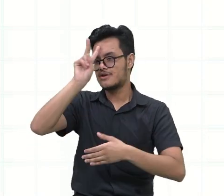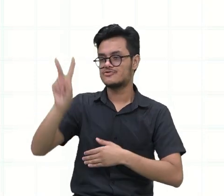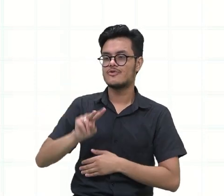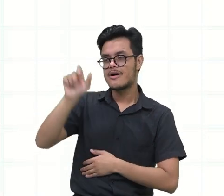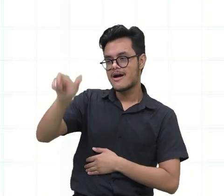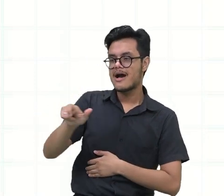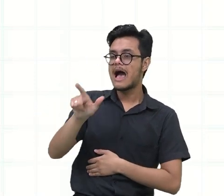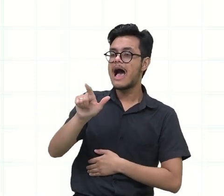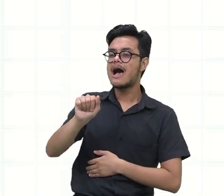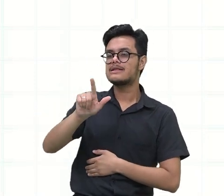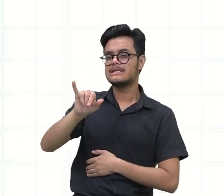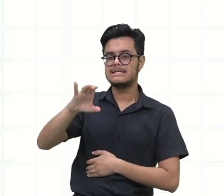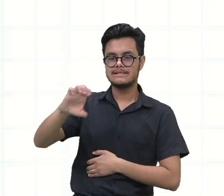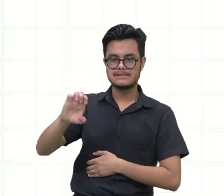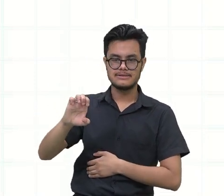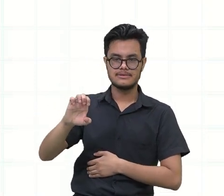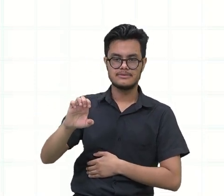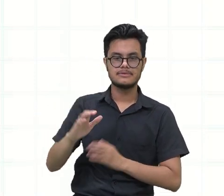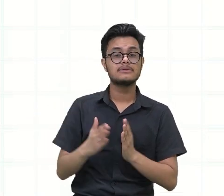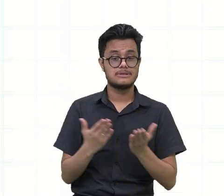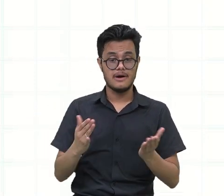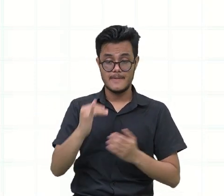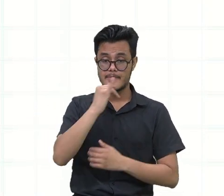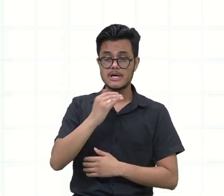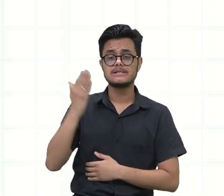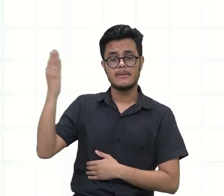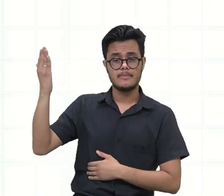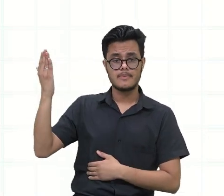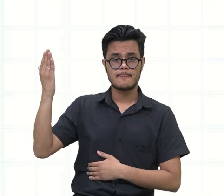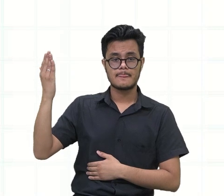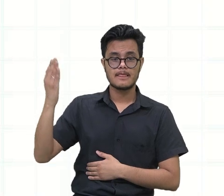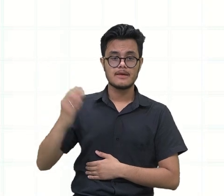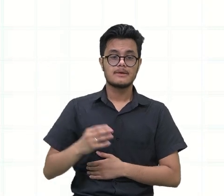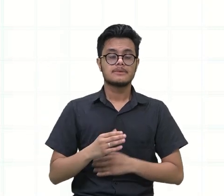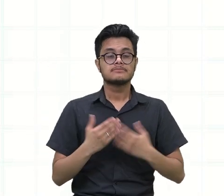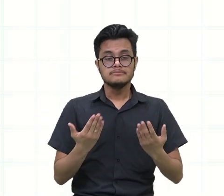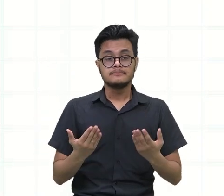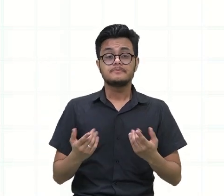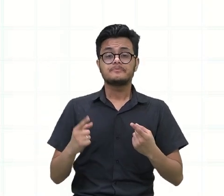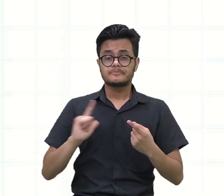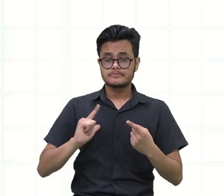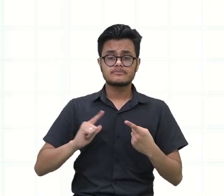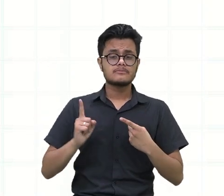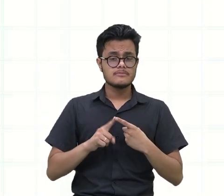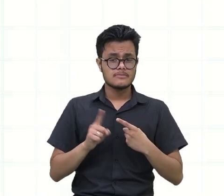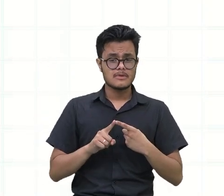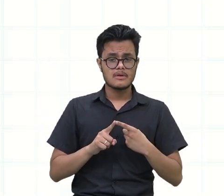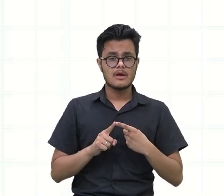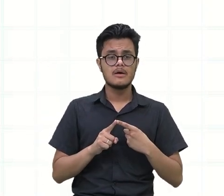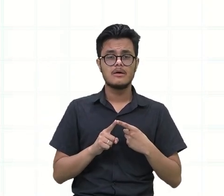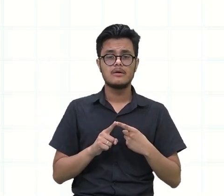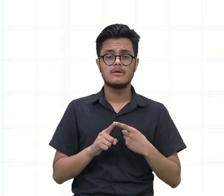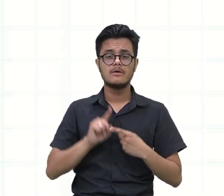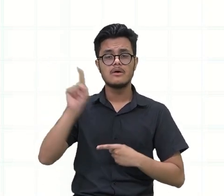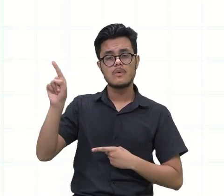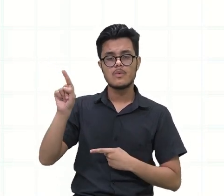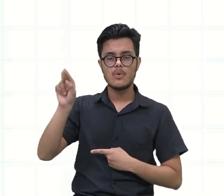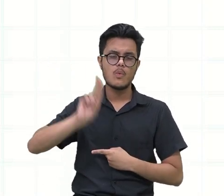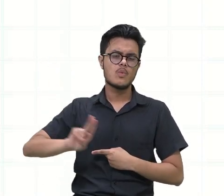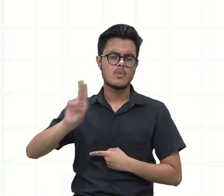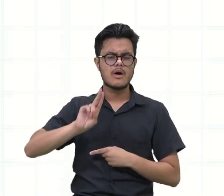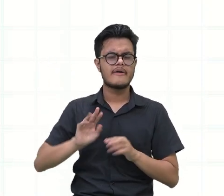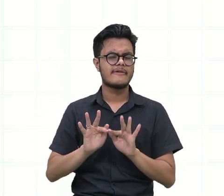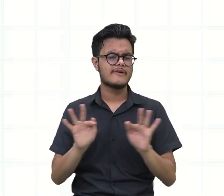Maravilhas. Então, observe que aqui, olha, apesar de nós não estarmos utilizando aqui nessa frase